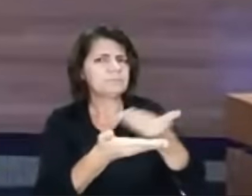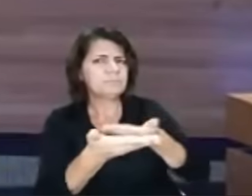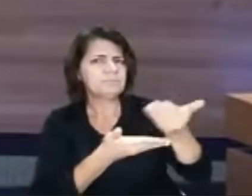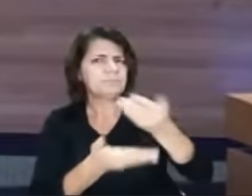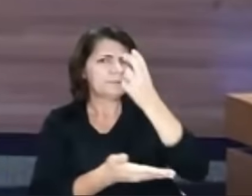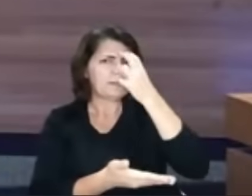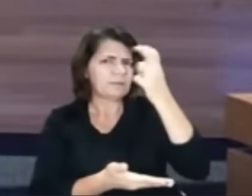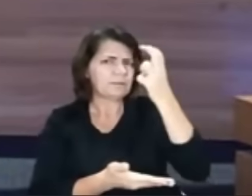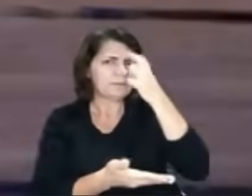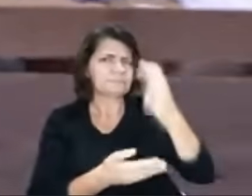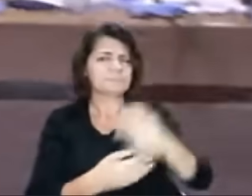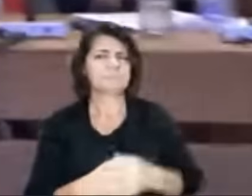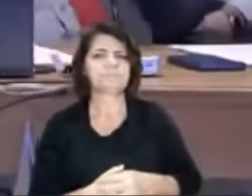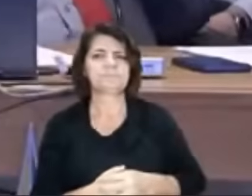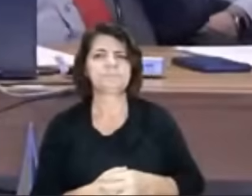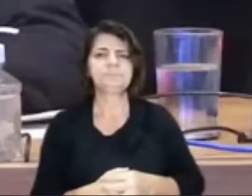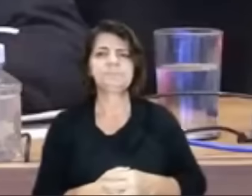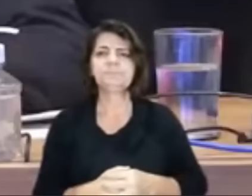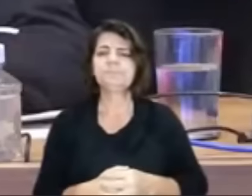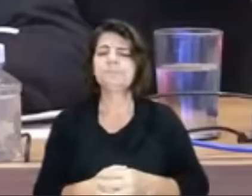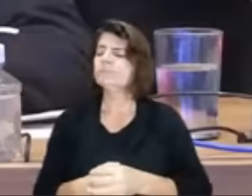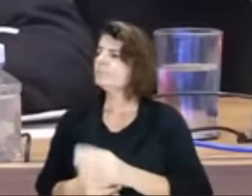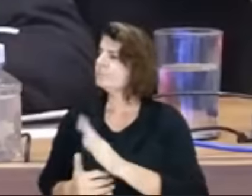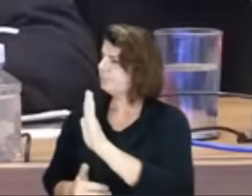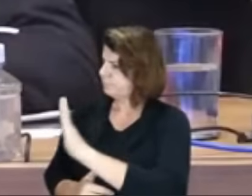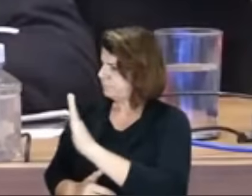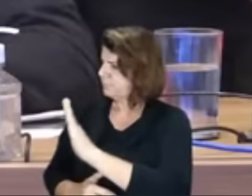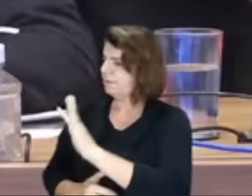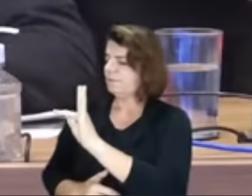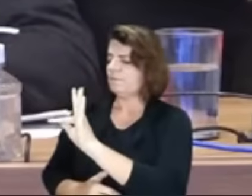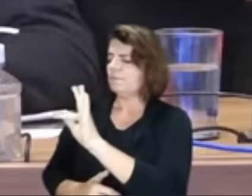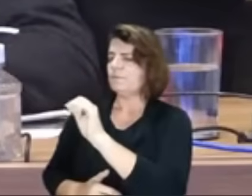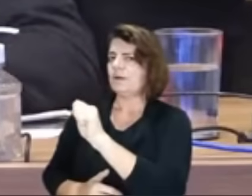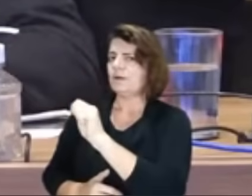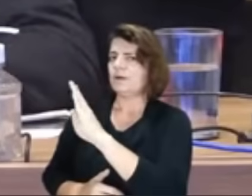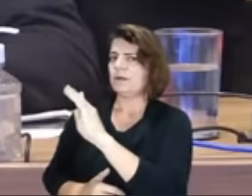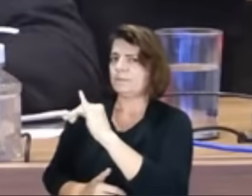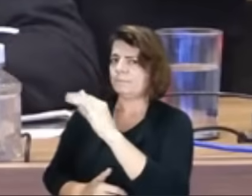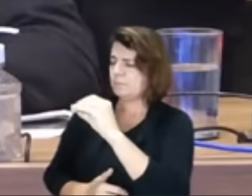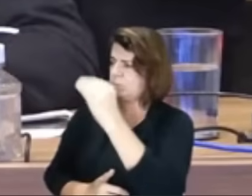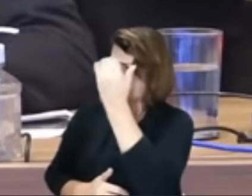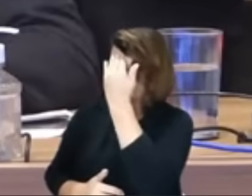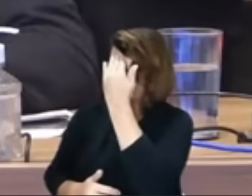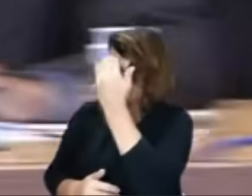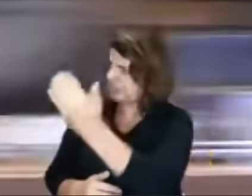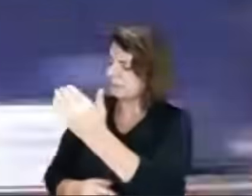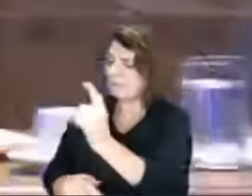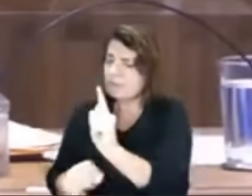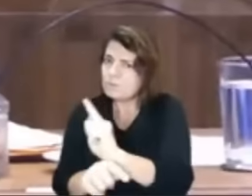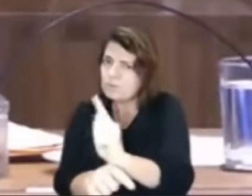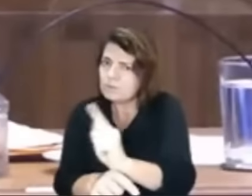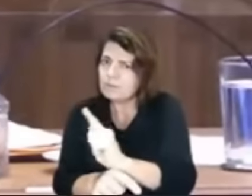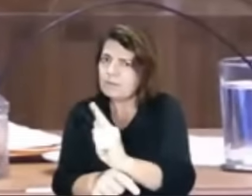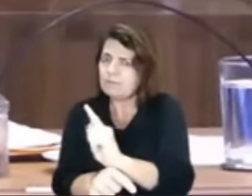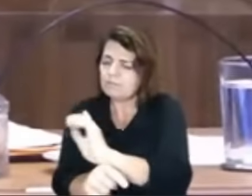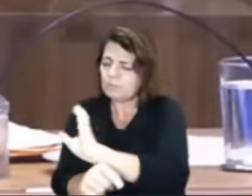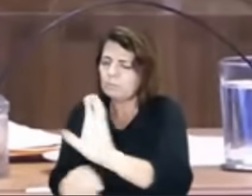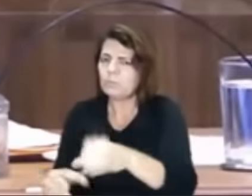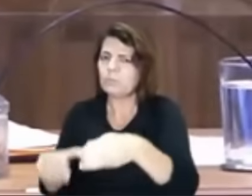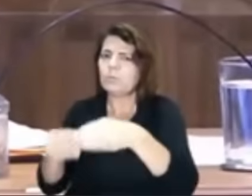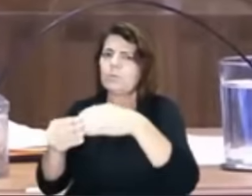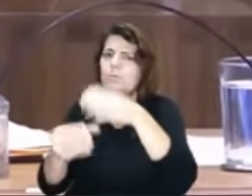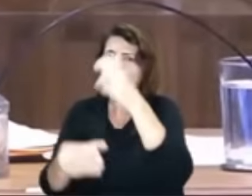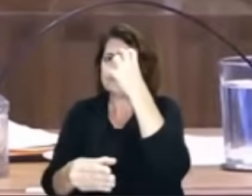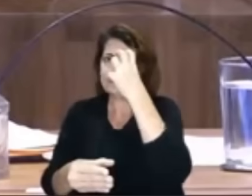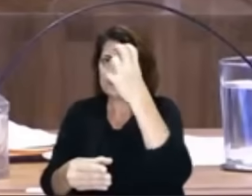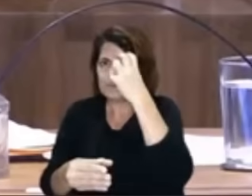inteligência Deputado Fábio eh obrigado a gestão ela fica com agência Brasileira de inteligência eu posso dizer